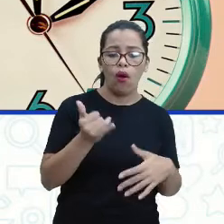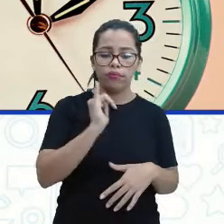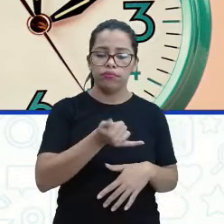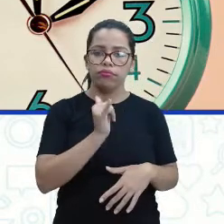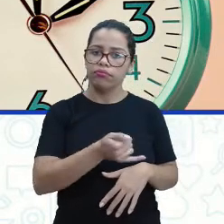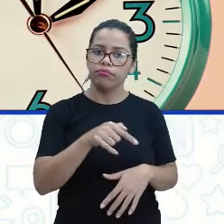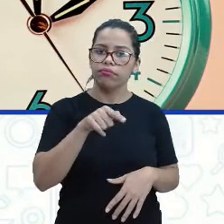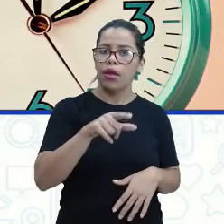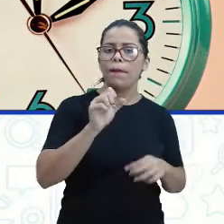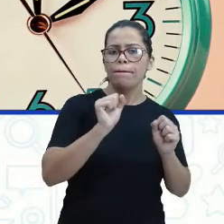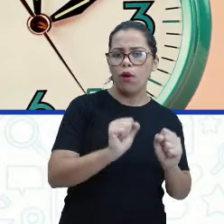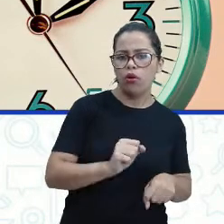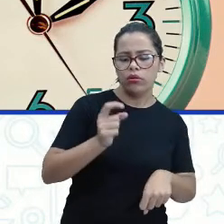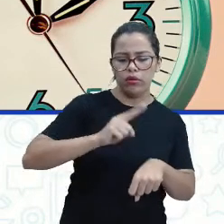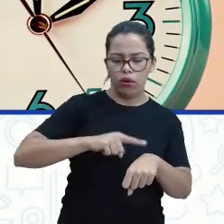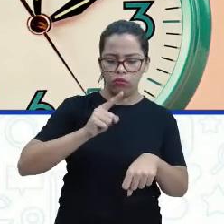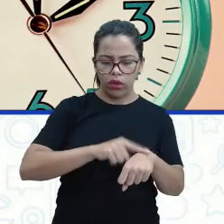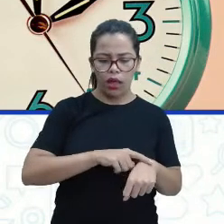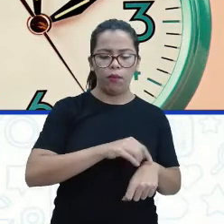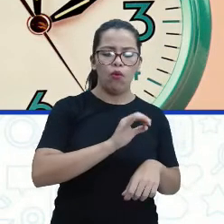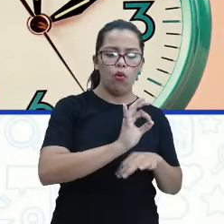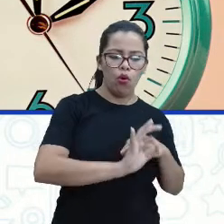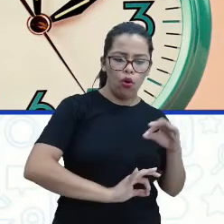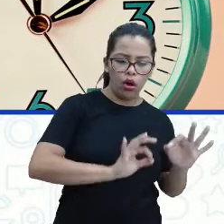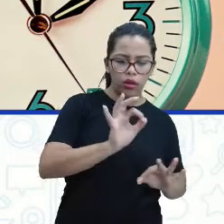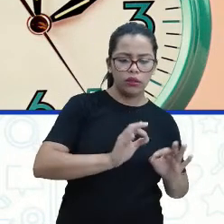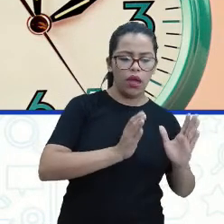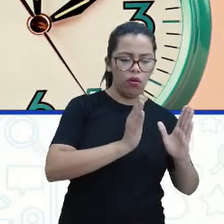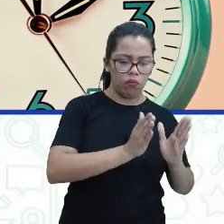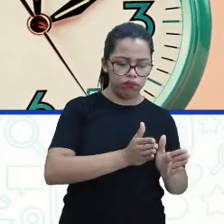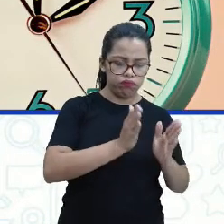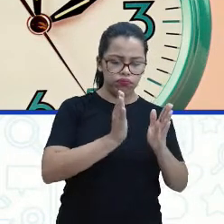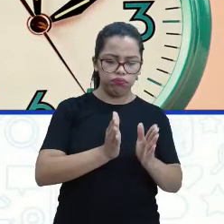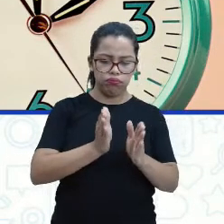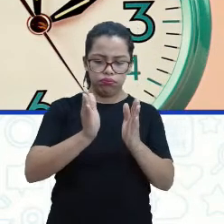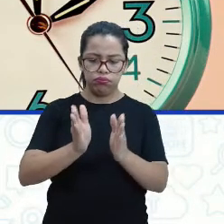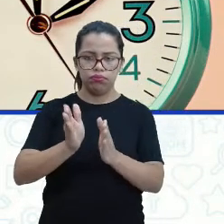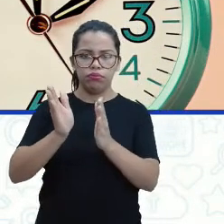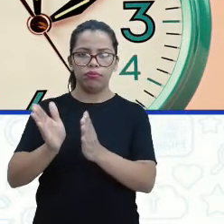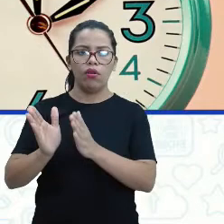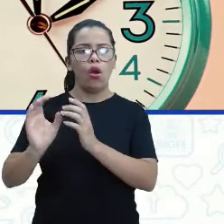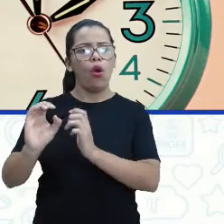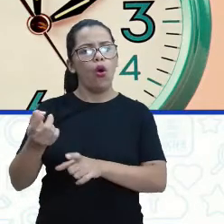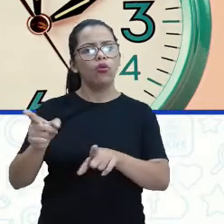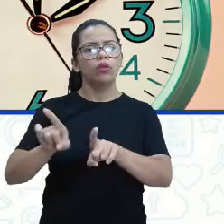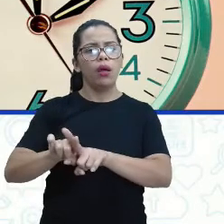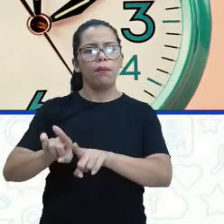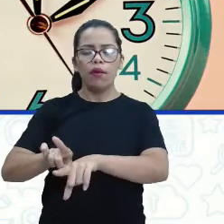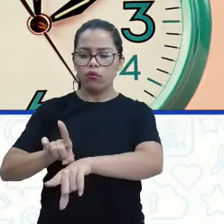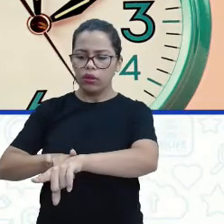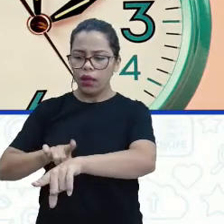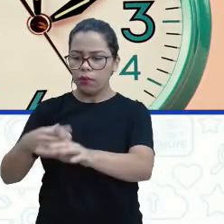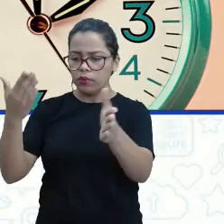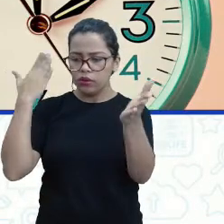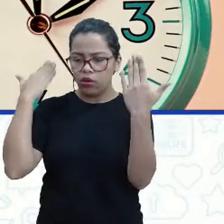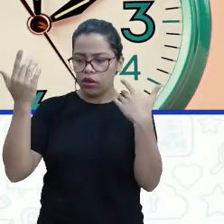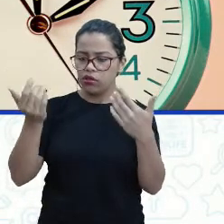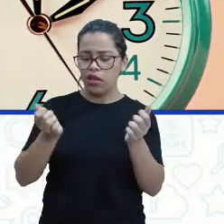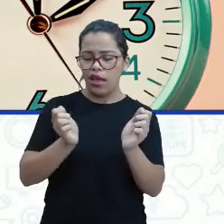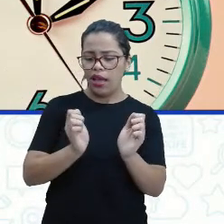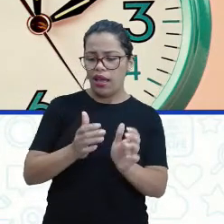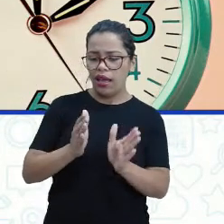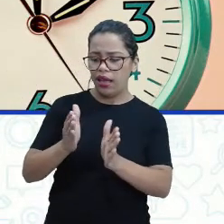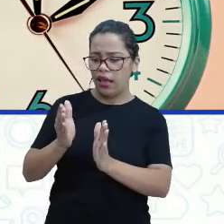Ele pode ser cronológico, quando segue uma ordem dos acontecimentos, ou psicológico, que não segue